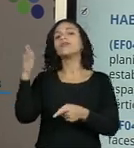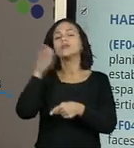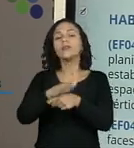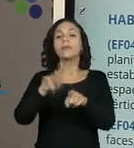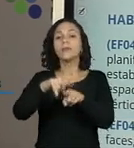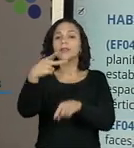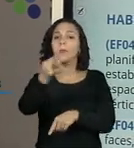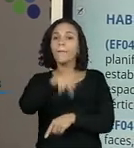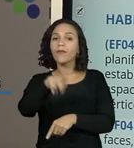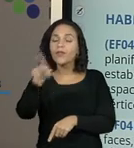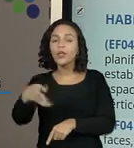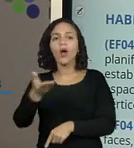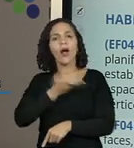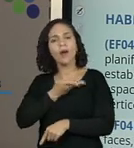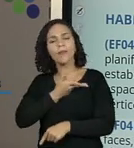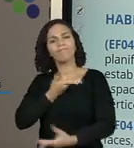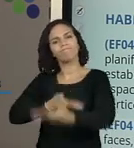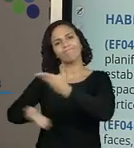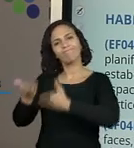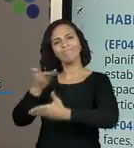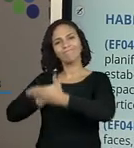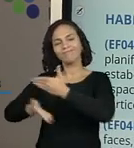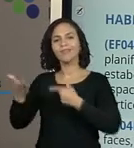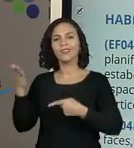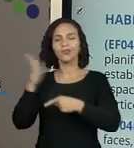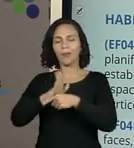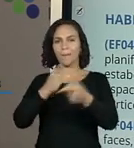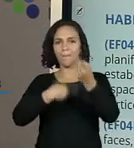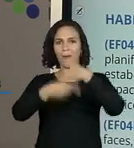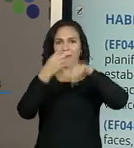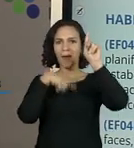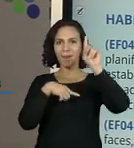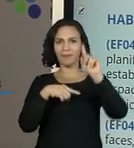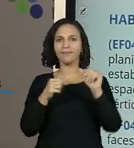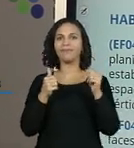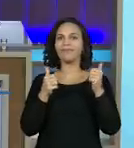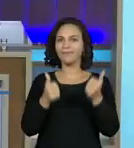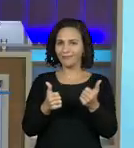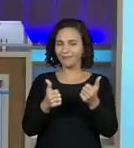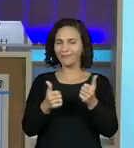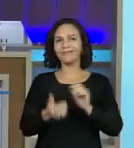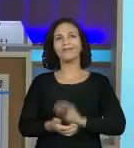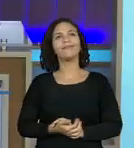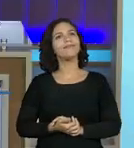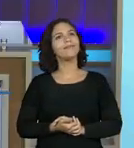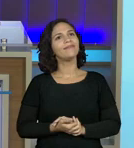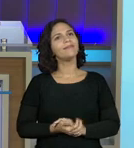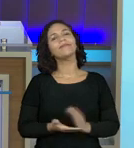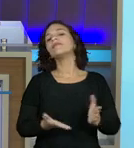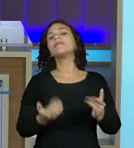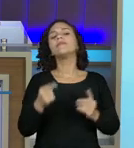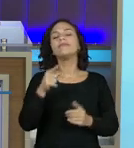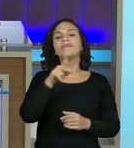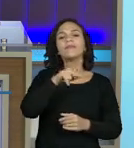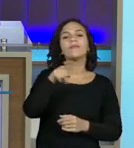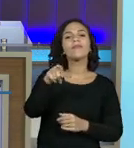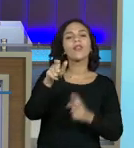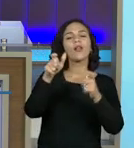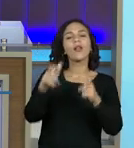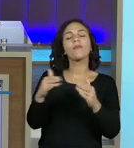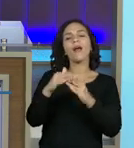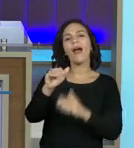para ajudar, seu colega também, e juntos a gente vai superar. Olha, ainda rimou, sem querer. Olha o pessoal de Atibaia aí, tudo bem com